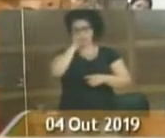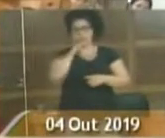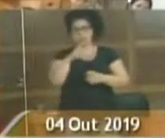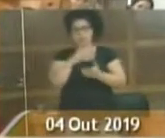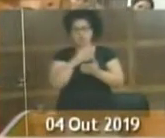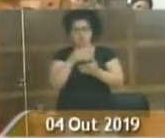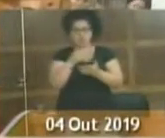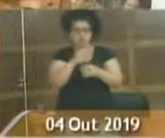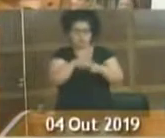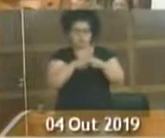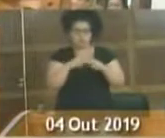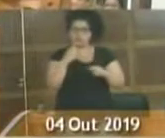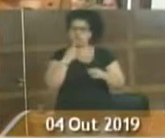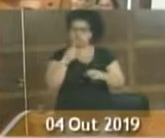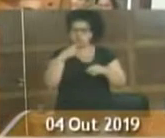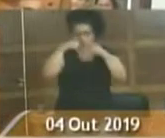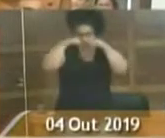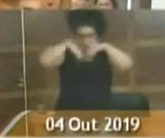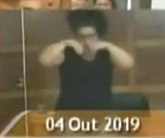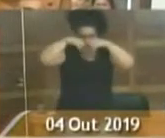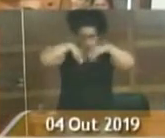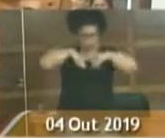aí, entendeu?